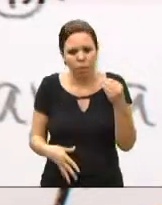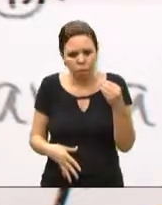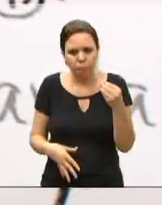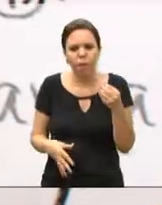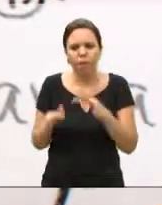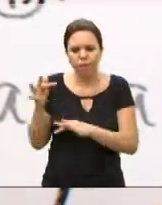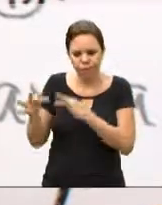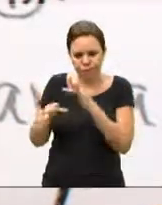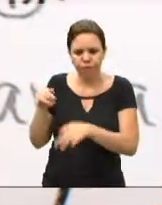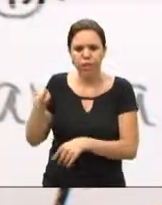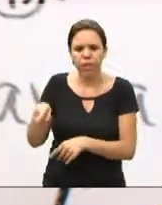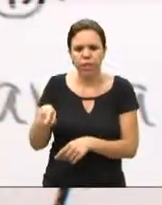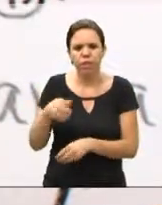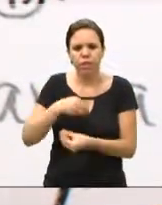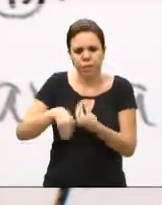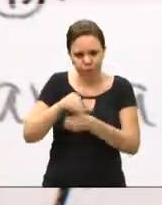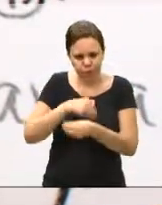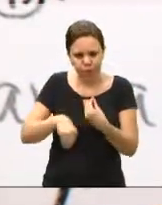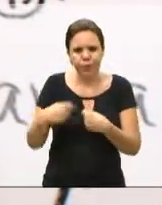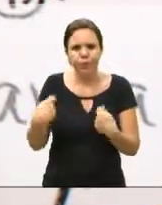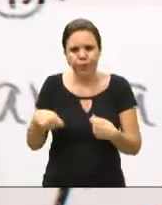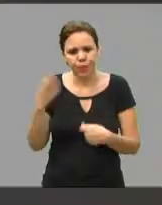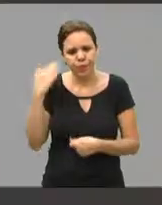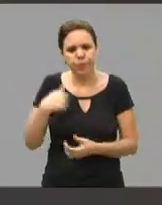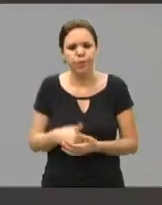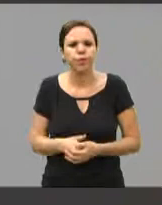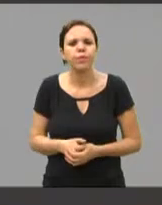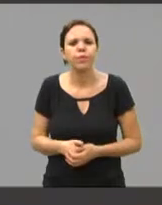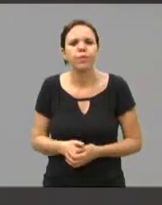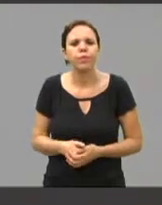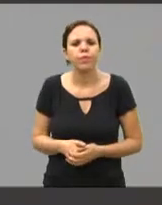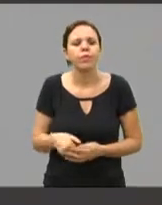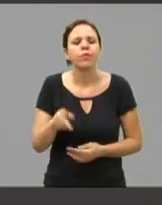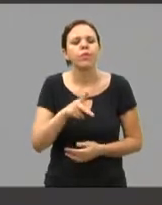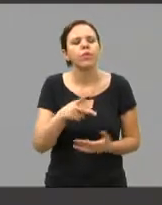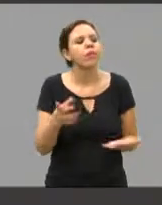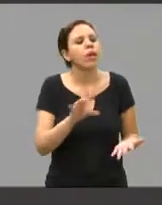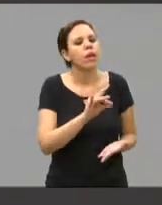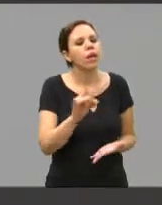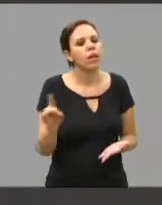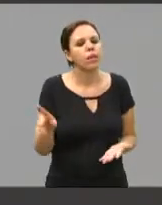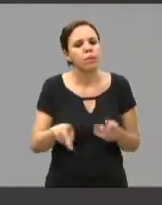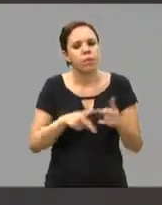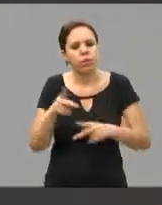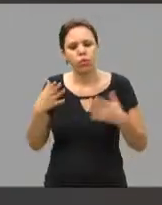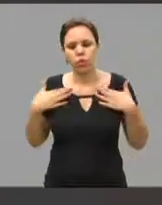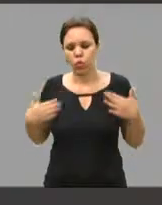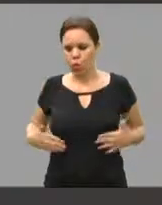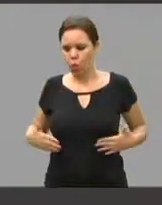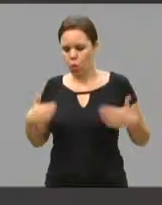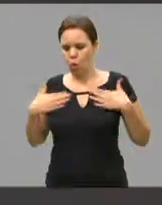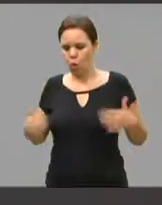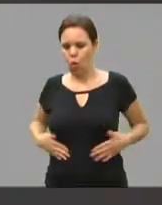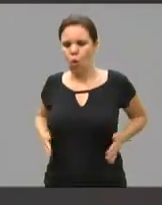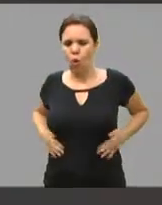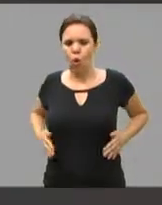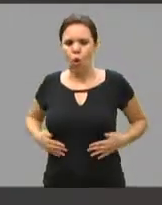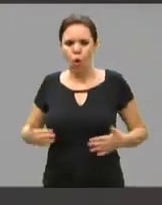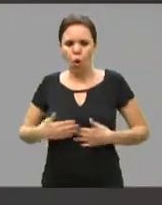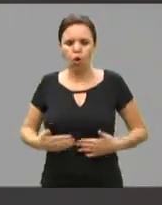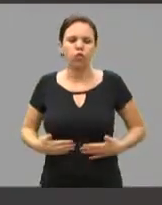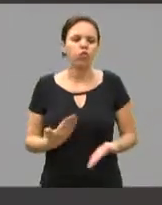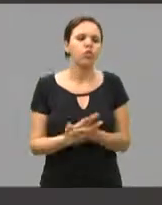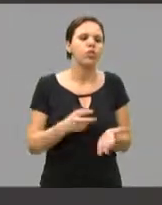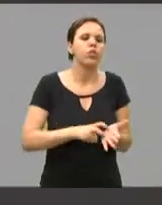física. Então, essa mescla aí o aluno precisa saber. Agora, professor, cada corpo reage de um jeito, né, Micaela? É melhor estudar